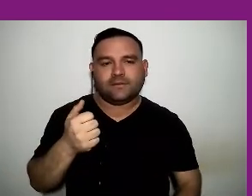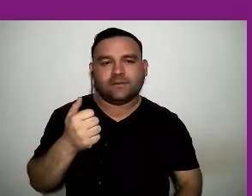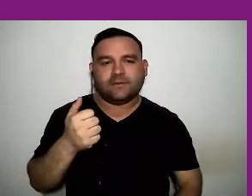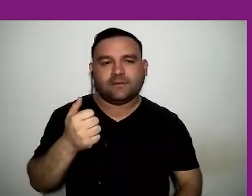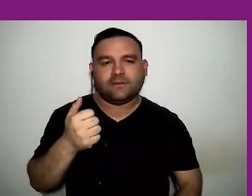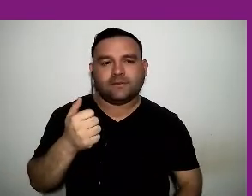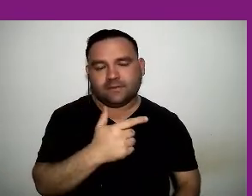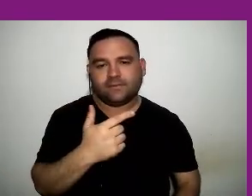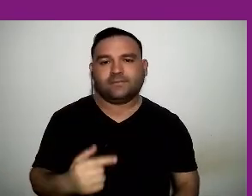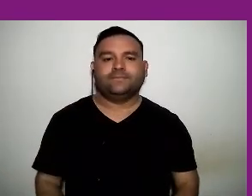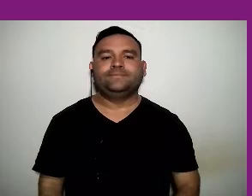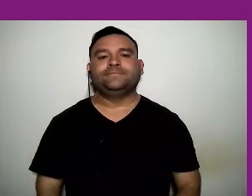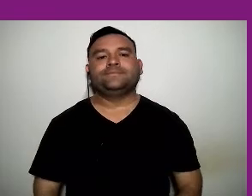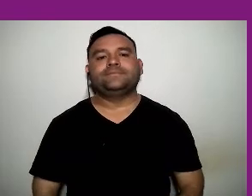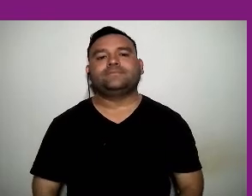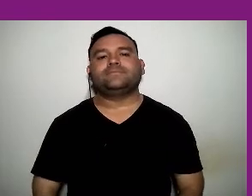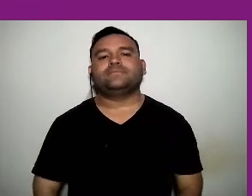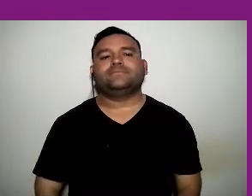que aquilo.